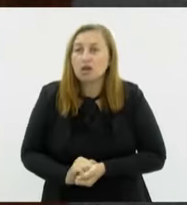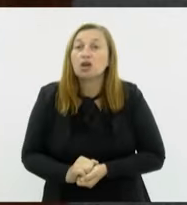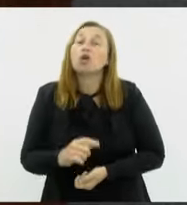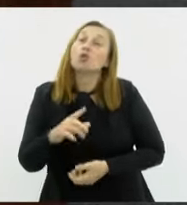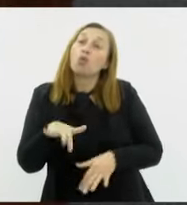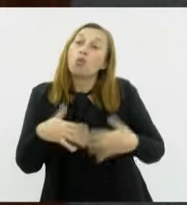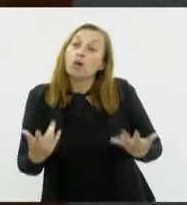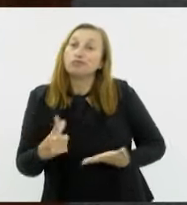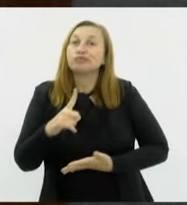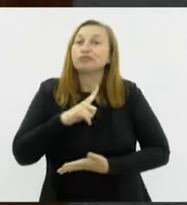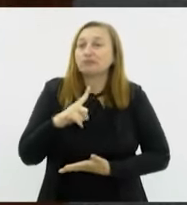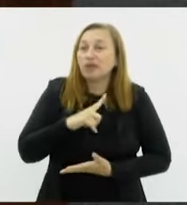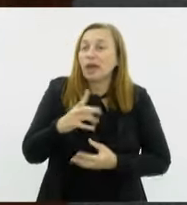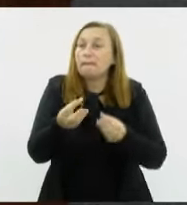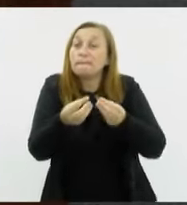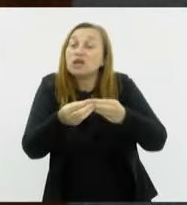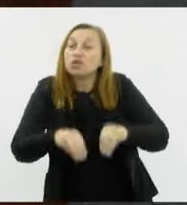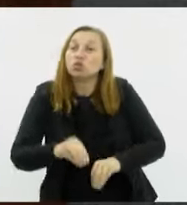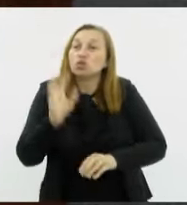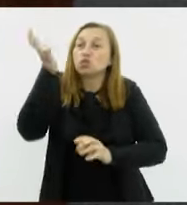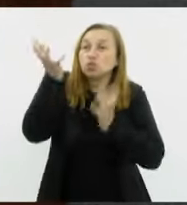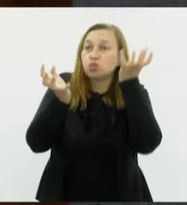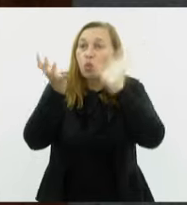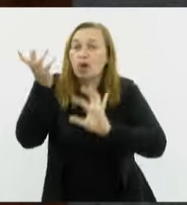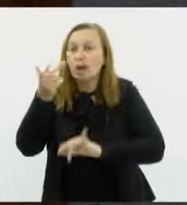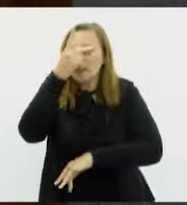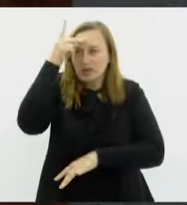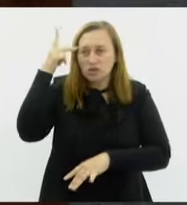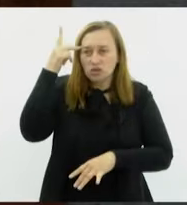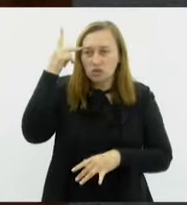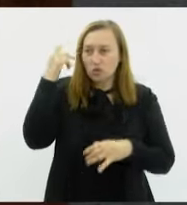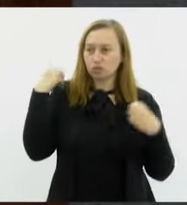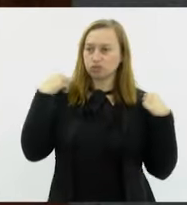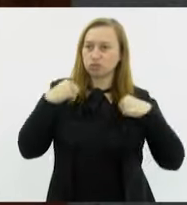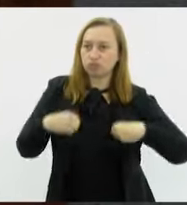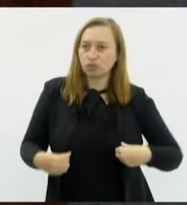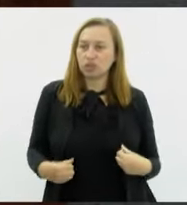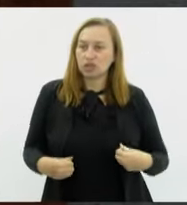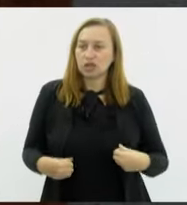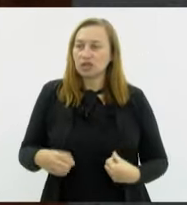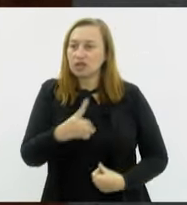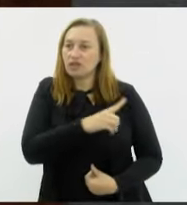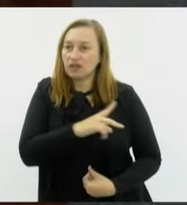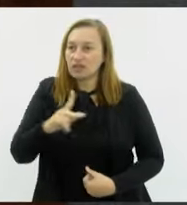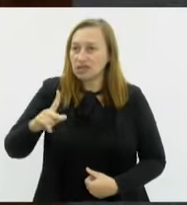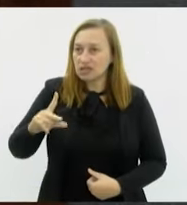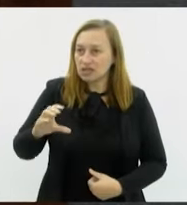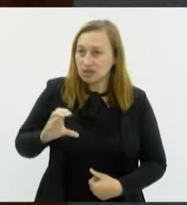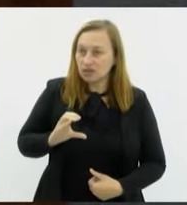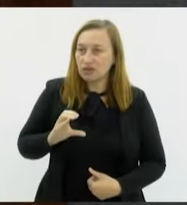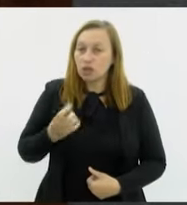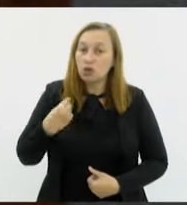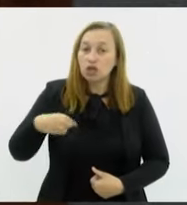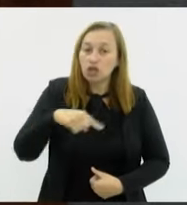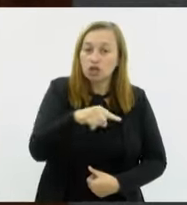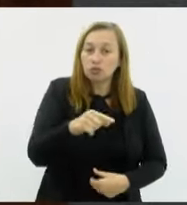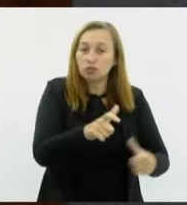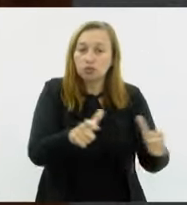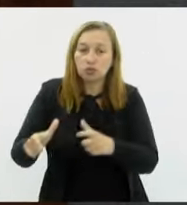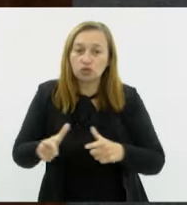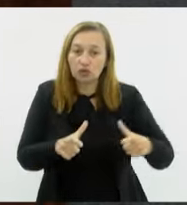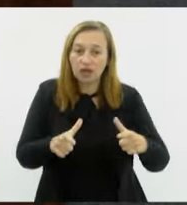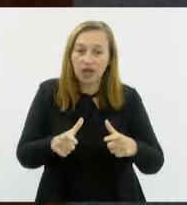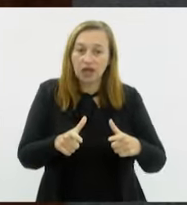gente vê são as pessoas com o jaleco da Defesa Civil indo para os locais afetados para poder saírem nas